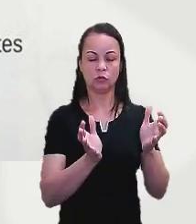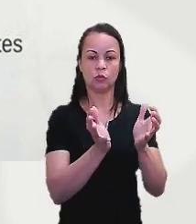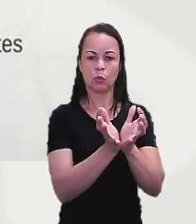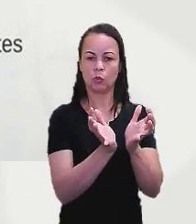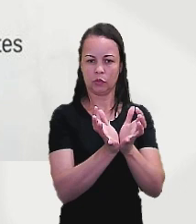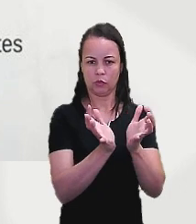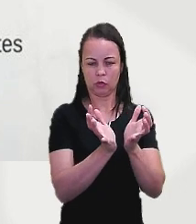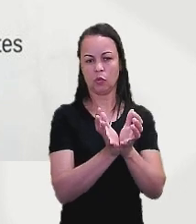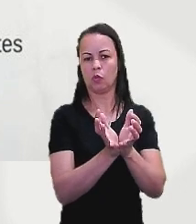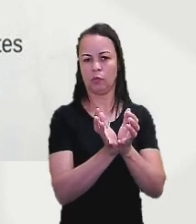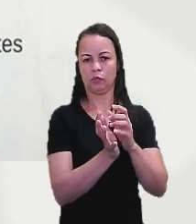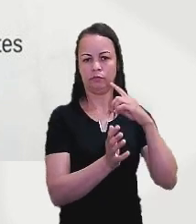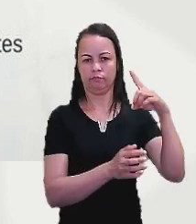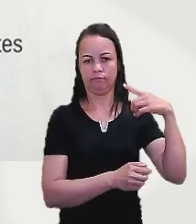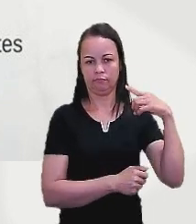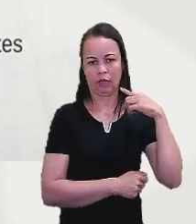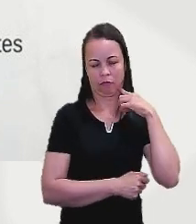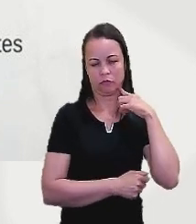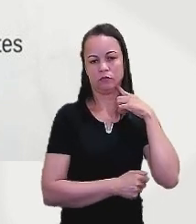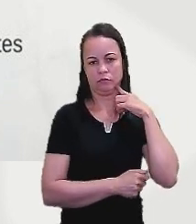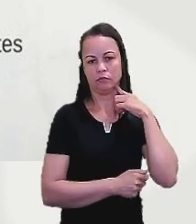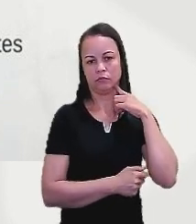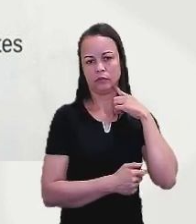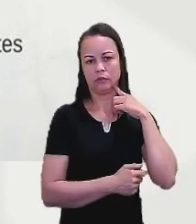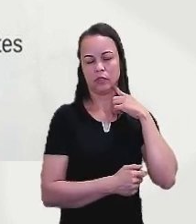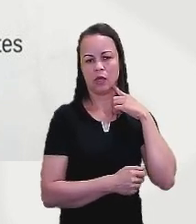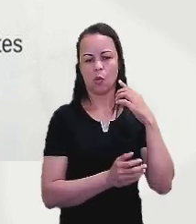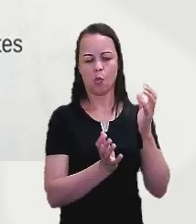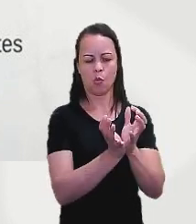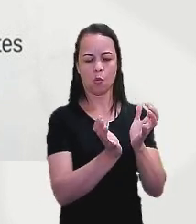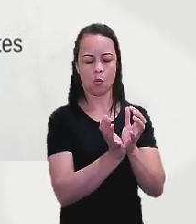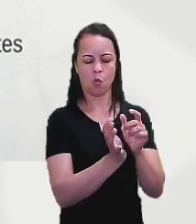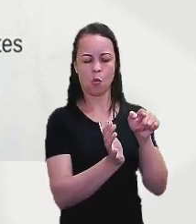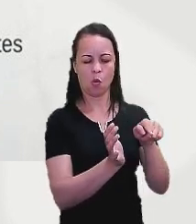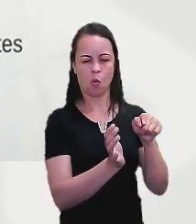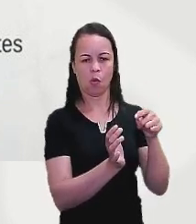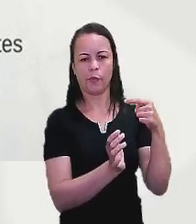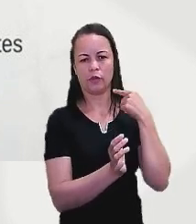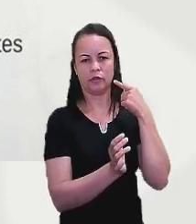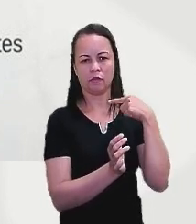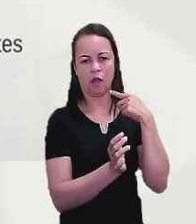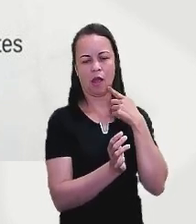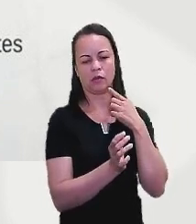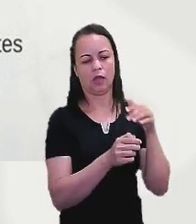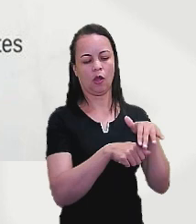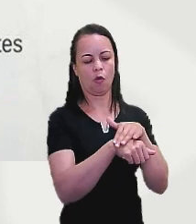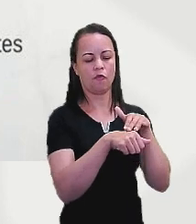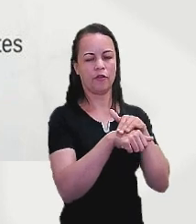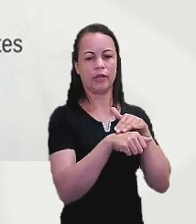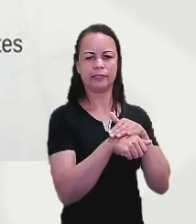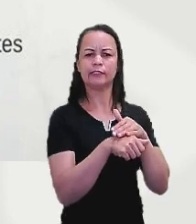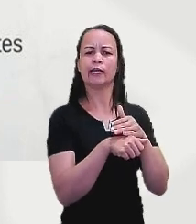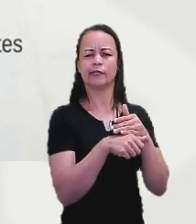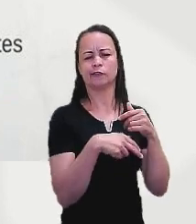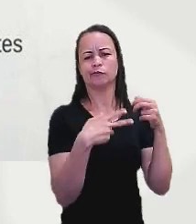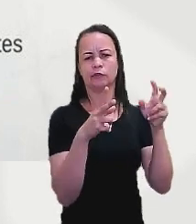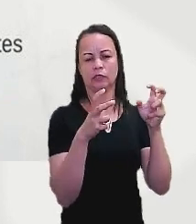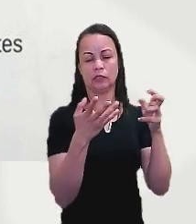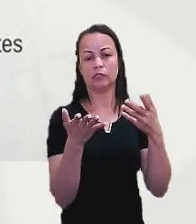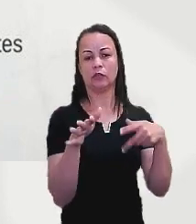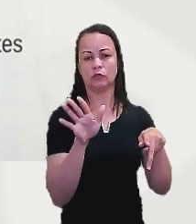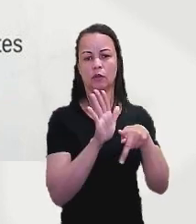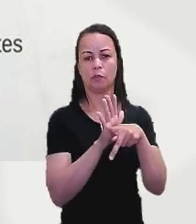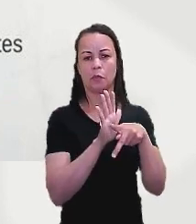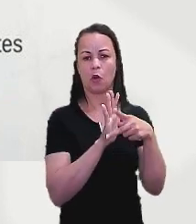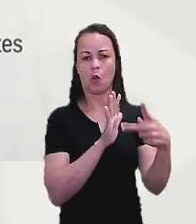de advogados, quando eles estão conversando sobre determinado assunto, eles estão tendo aquela linguagem